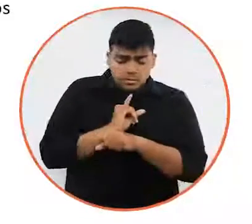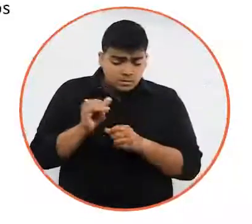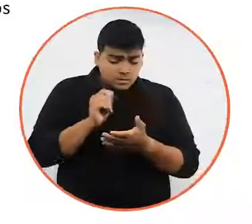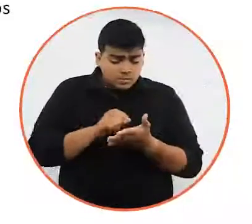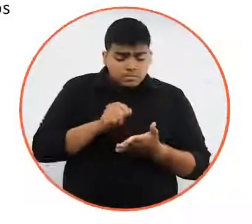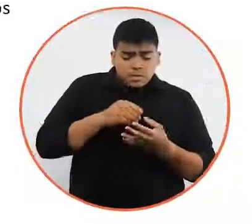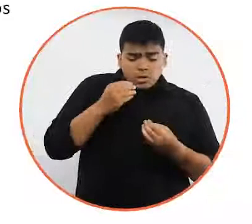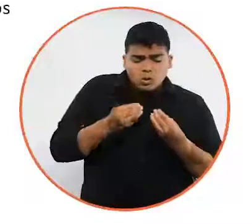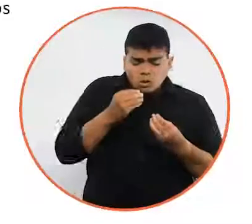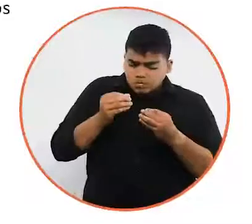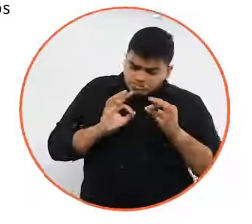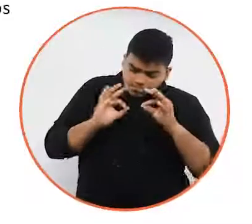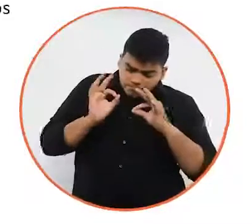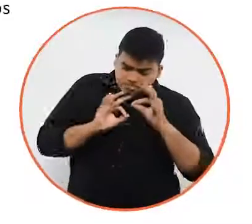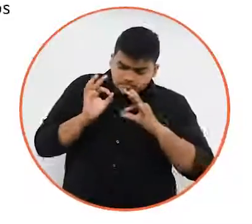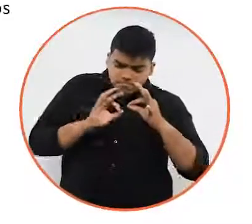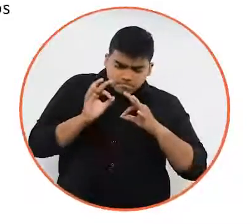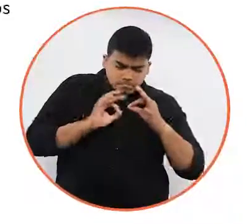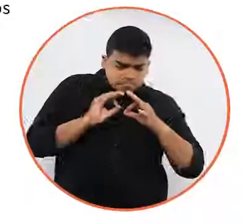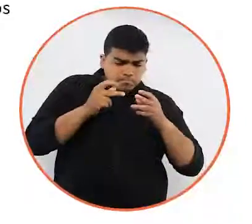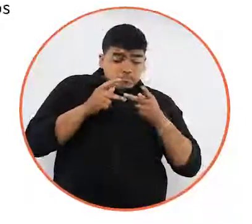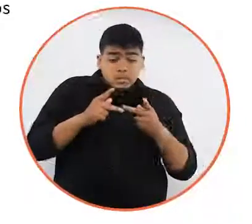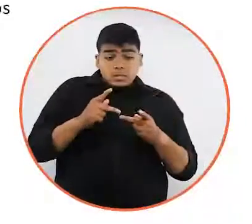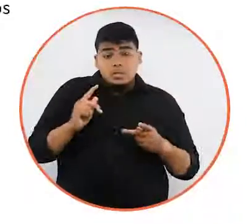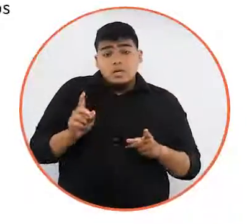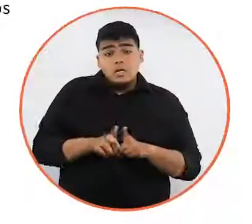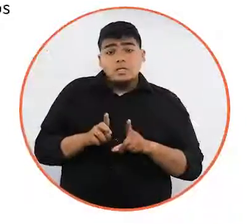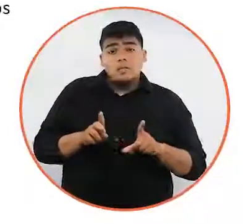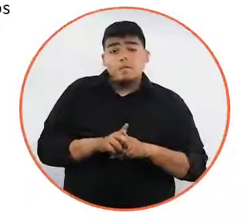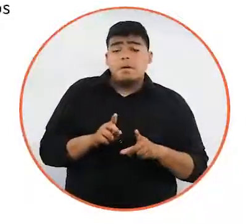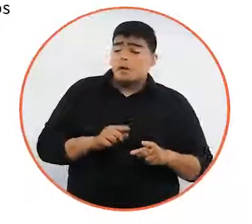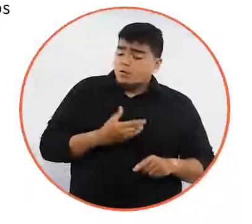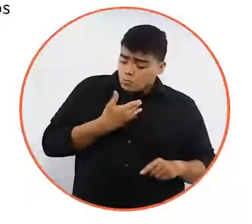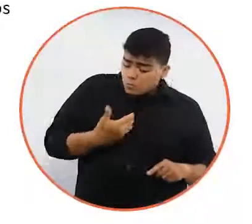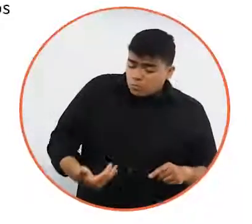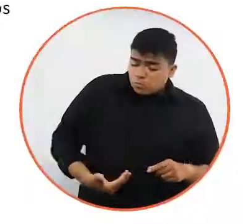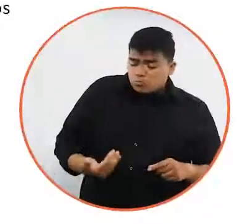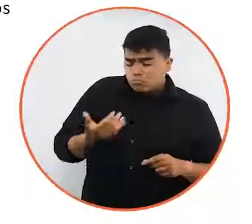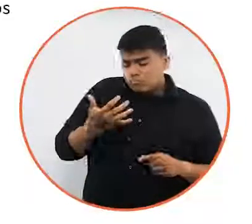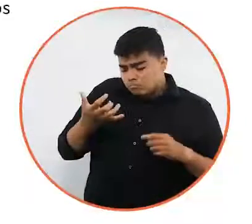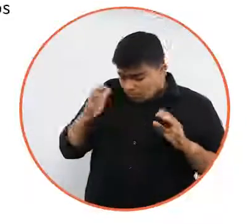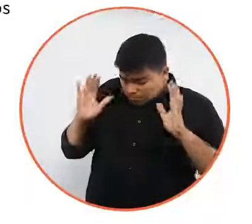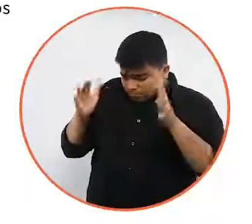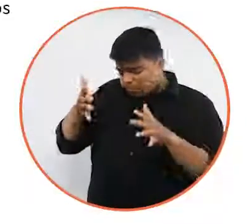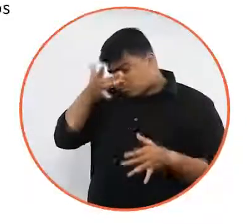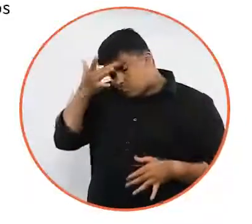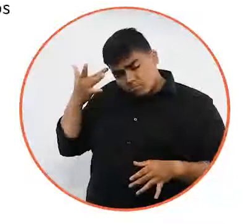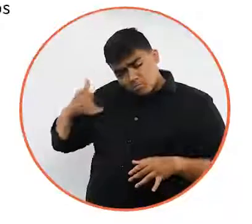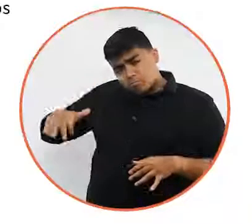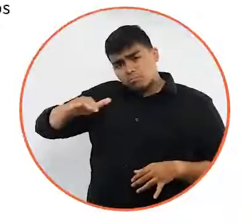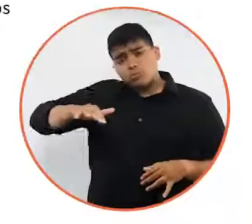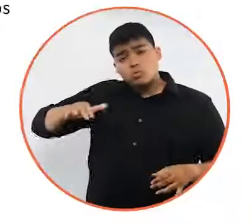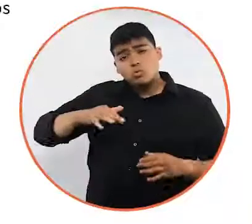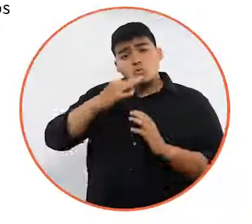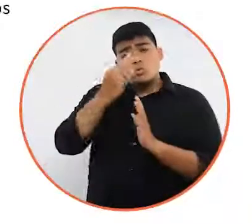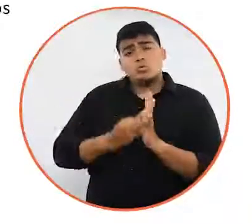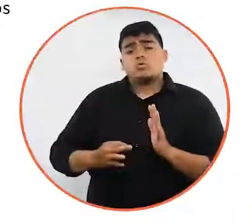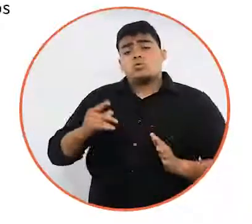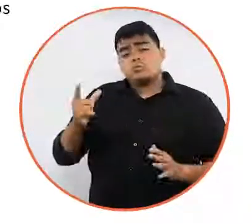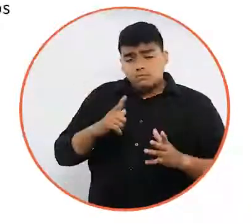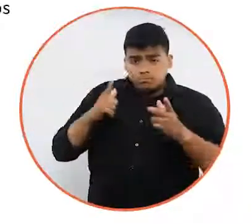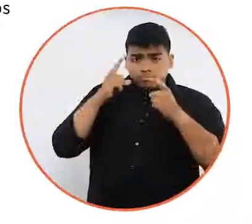elemento modelador do texto, a partir de sua intencionalidade e do público que ele quer atingir. Ou seja, o texto